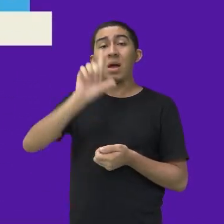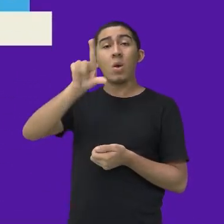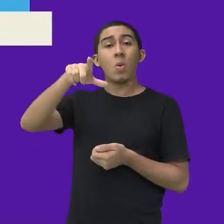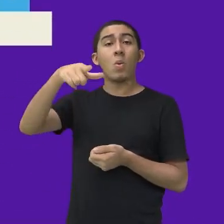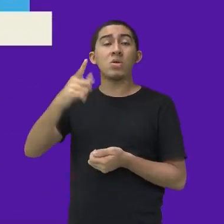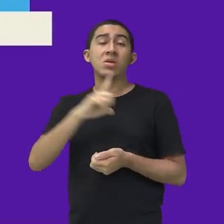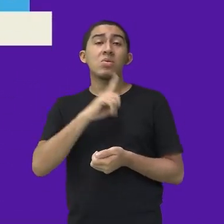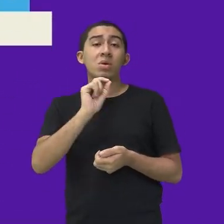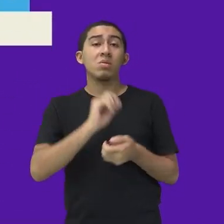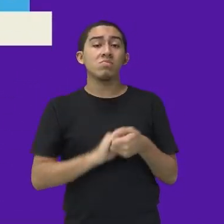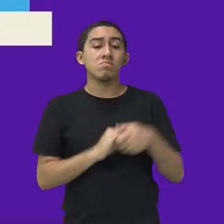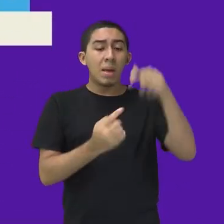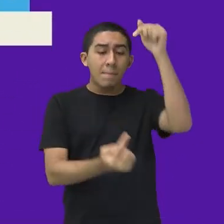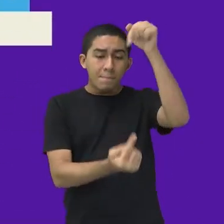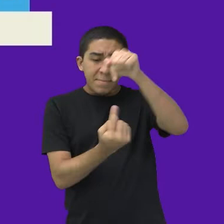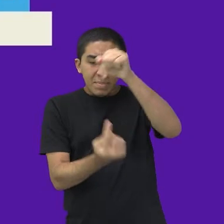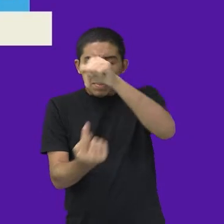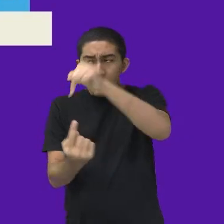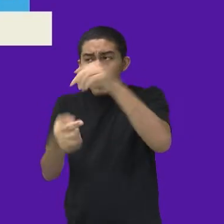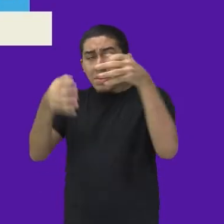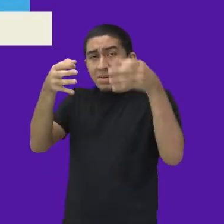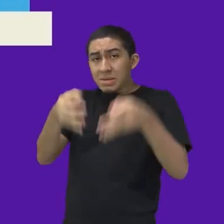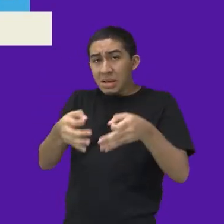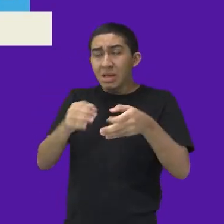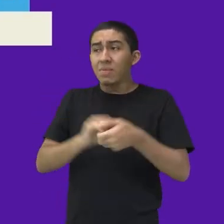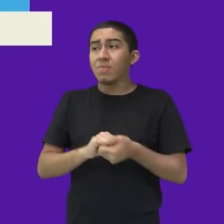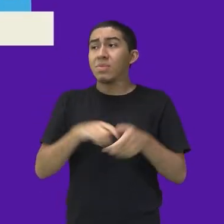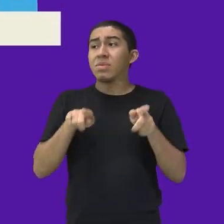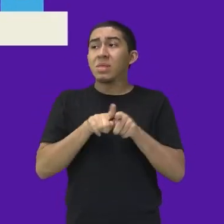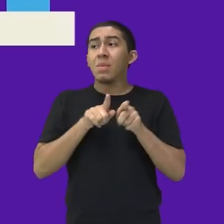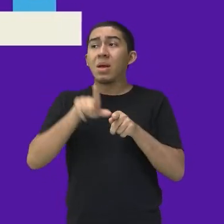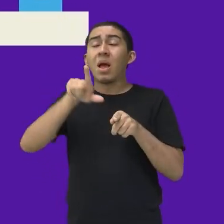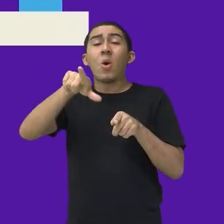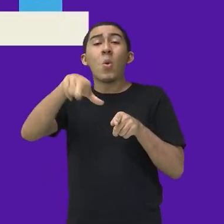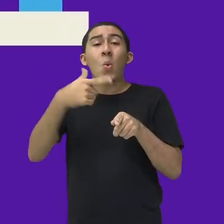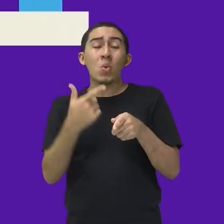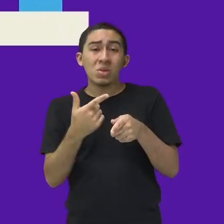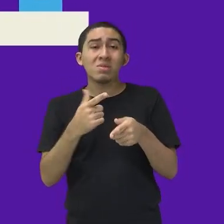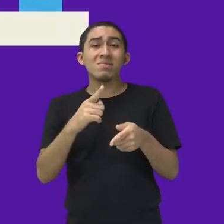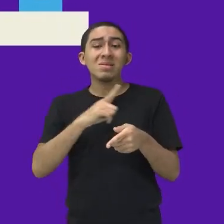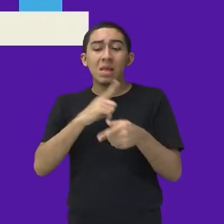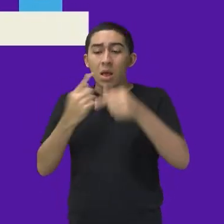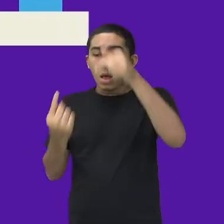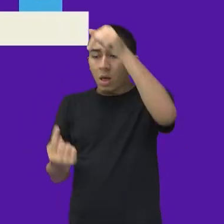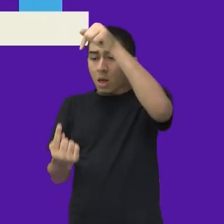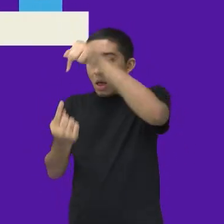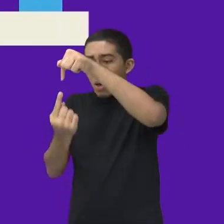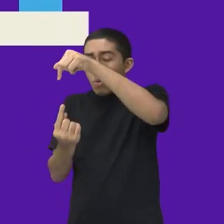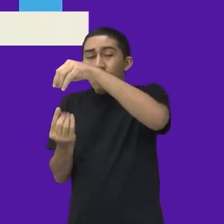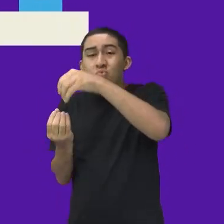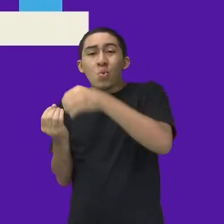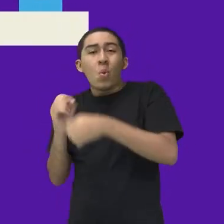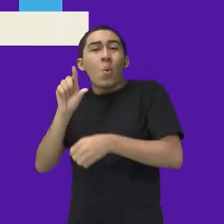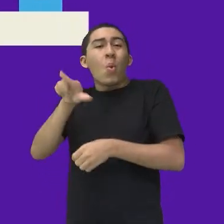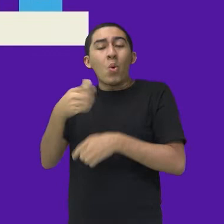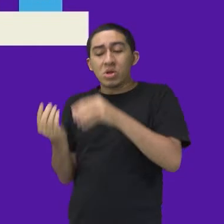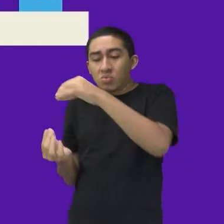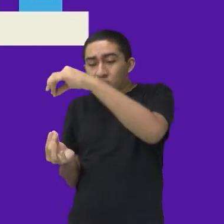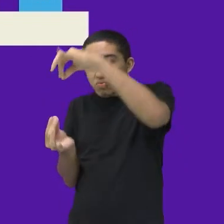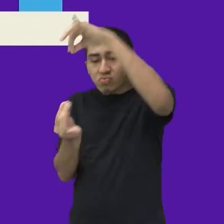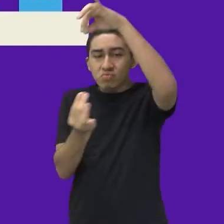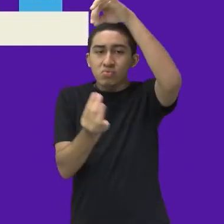você tem uma sequência original e uma sequência mutante, onde entra outras bases